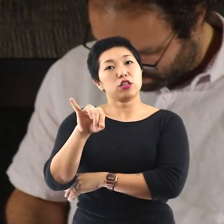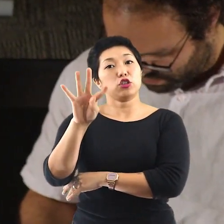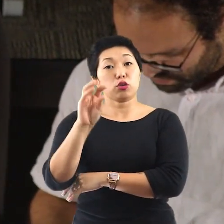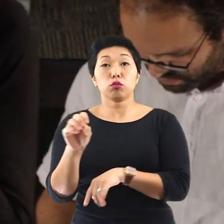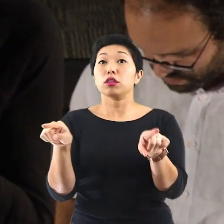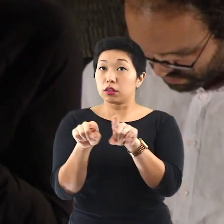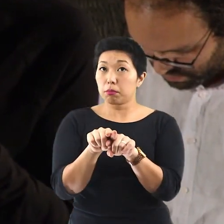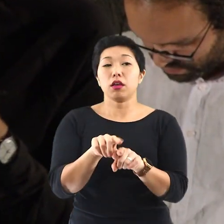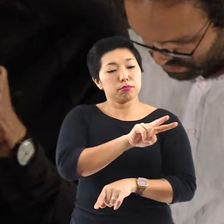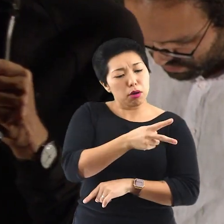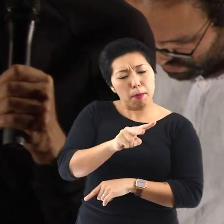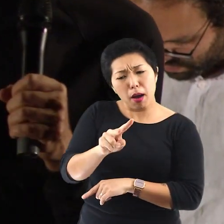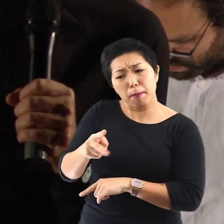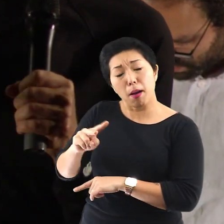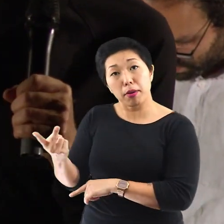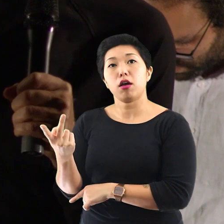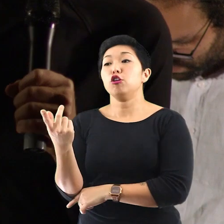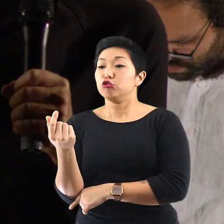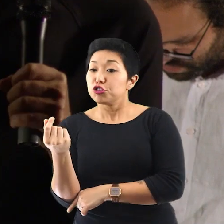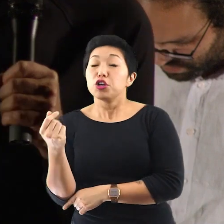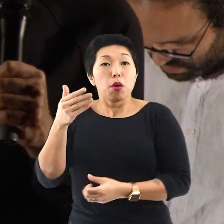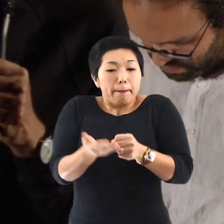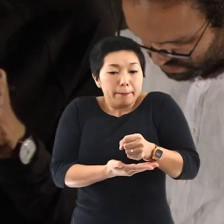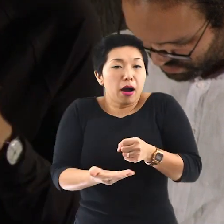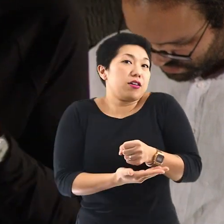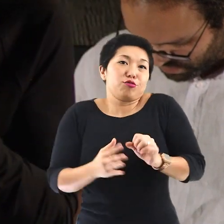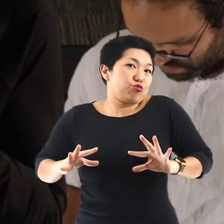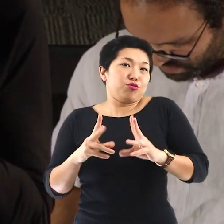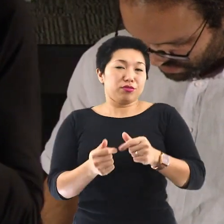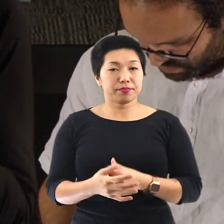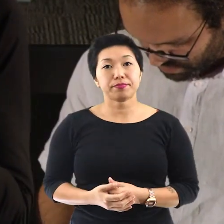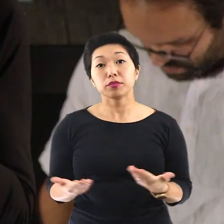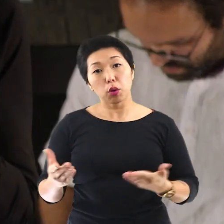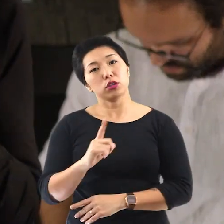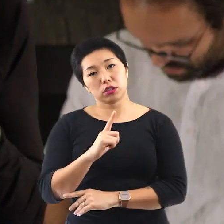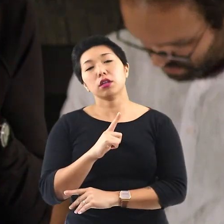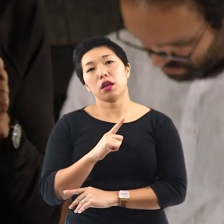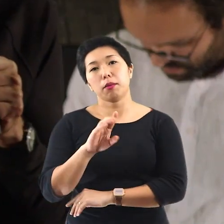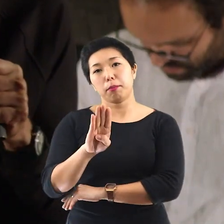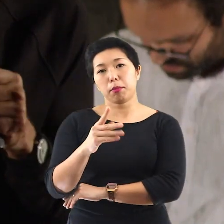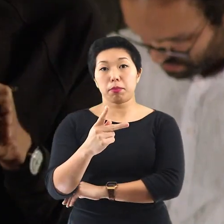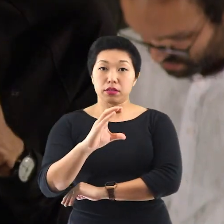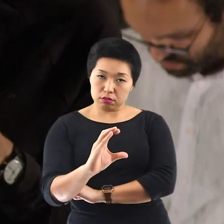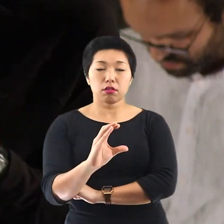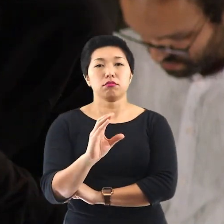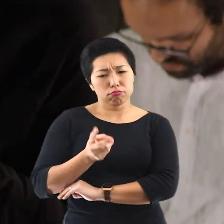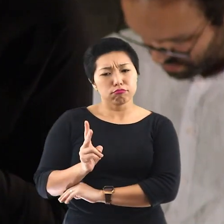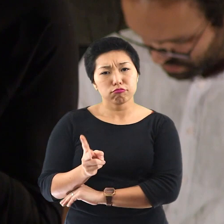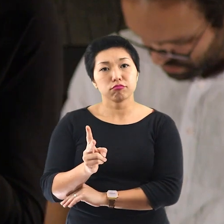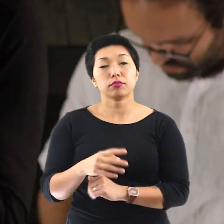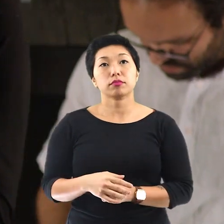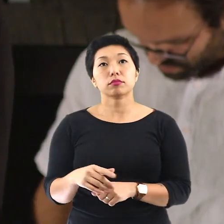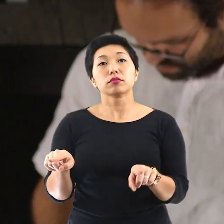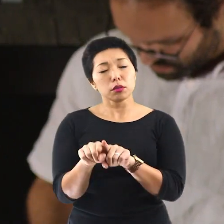aperfeiçoamento da transferência de renda até chegarmos à renda básica. Temos hoje o benefício da prestação